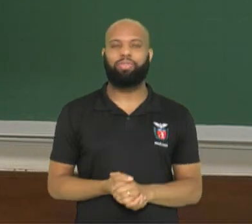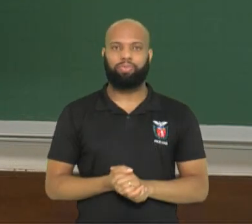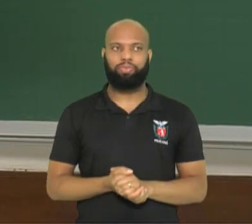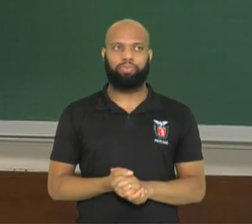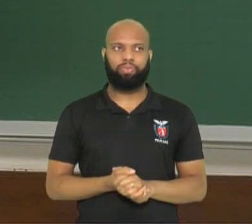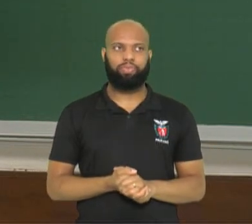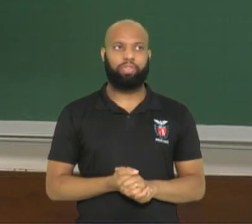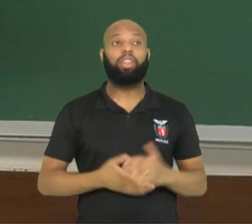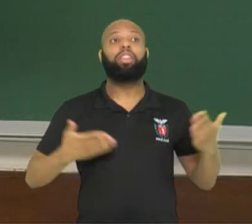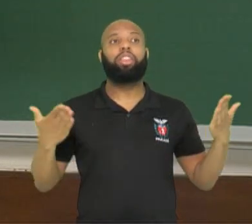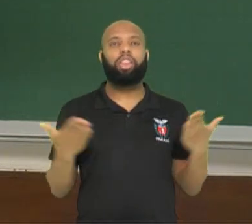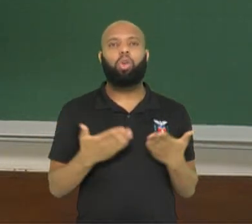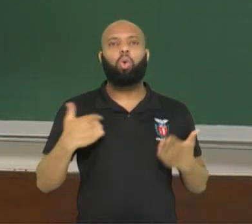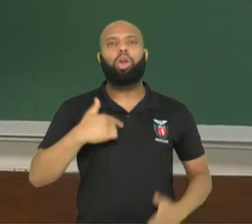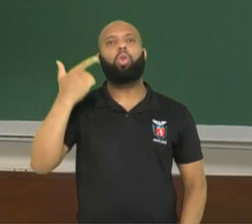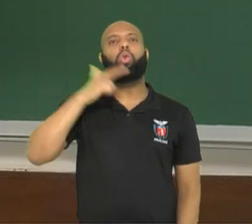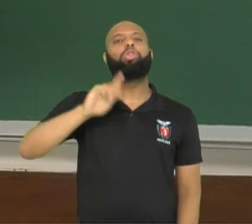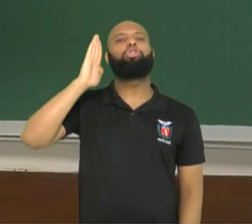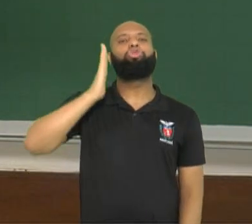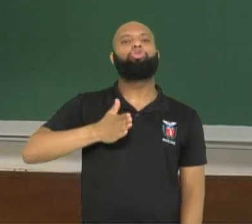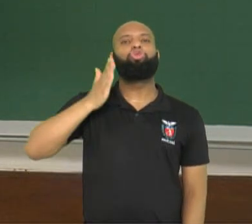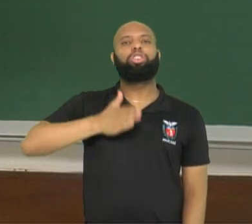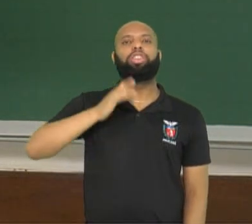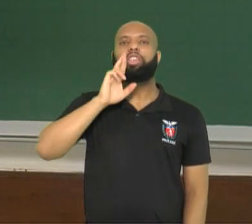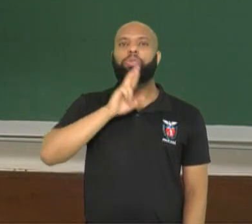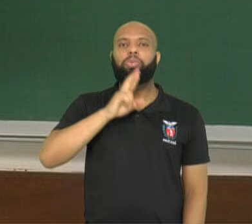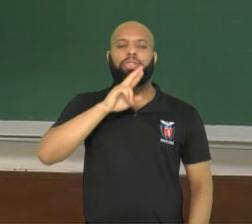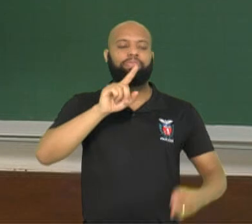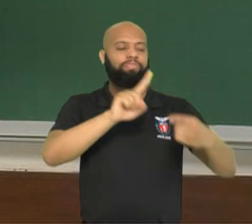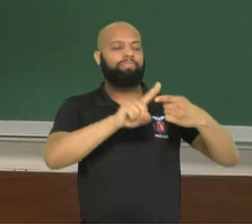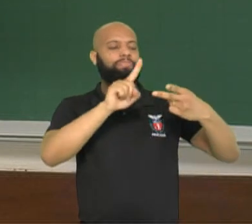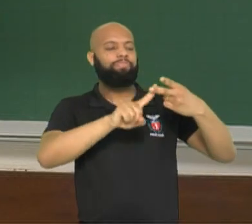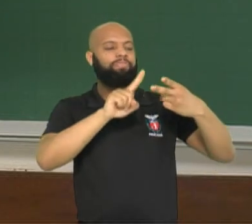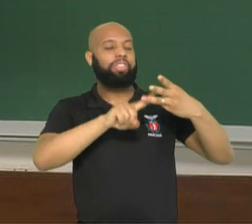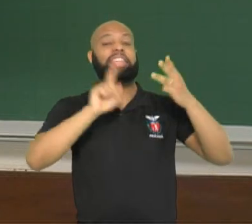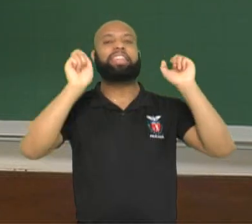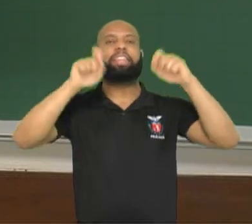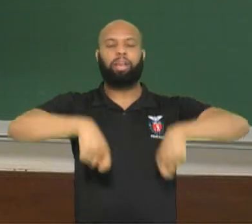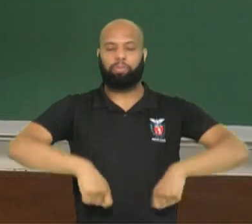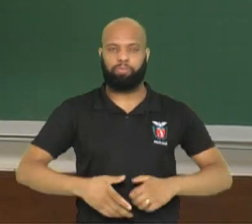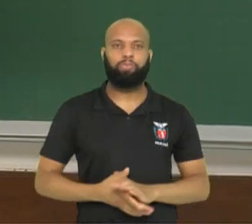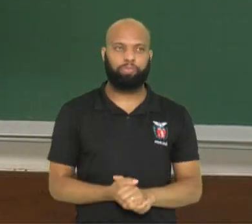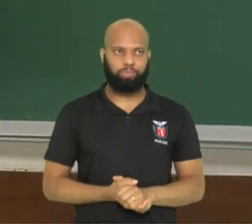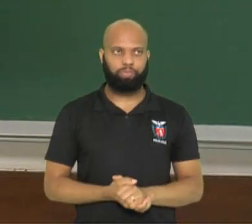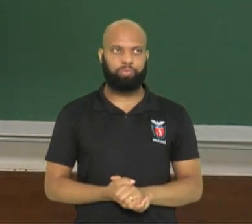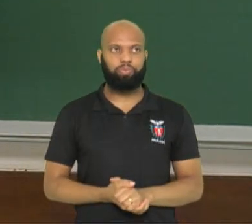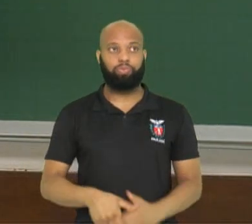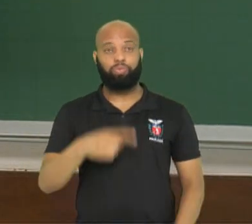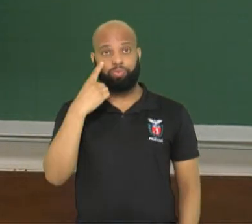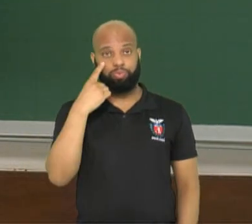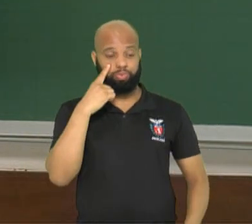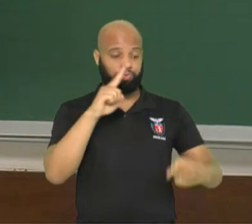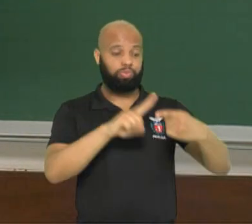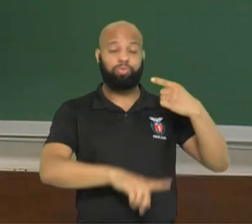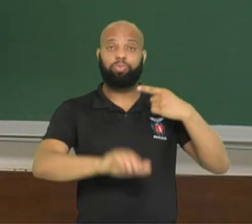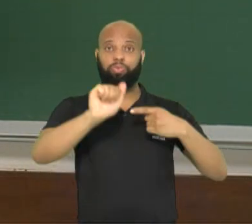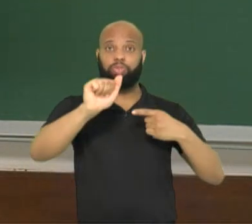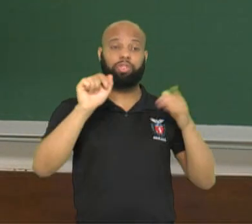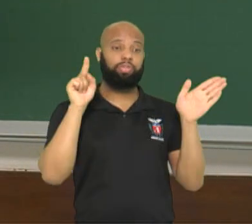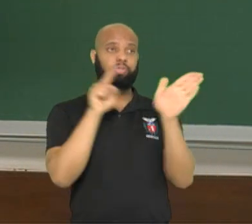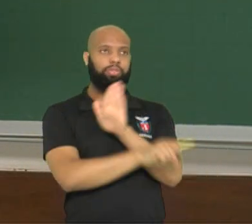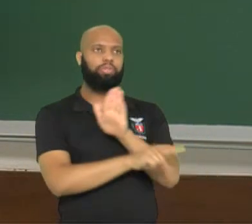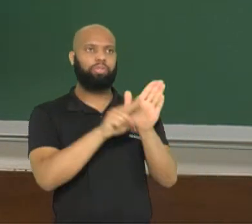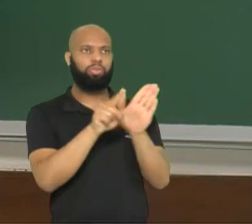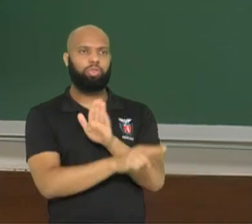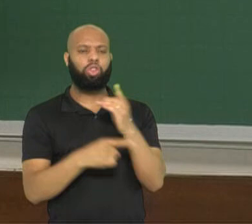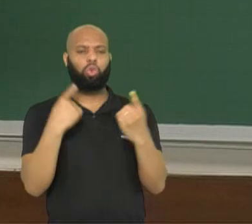verde. Agora, eu consigo responder cada enunciado do exercício. Então, na letra A, ele está pedindo